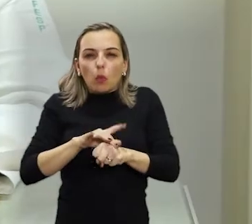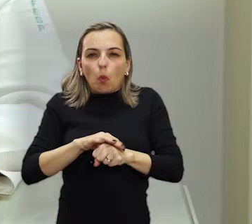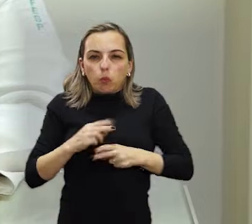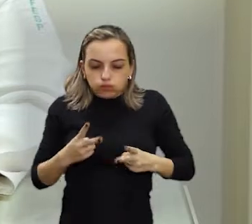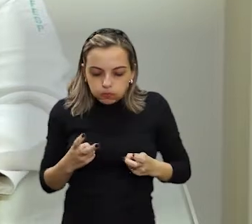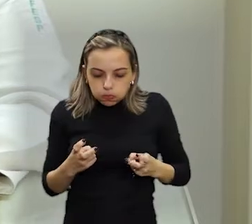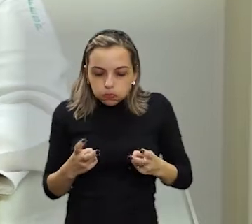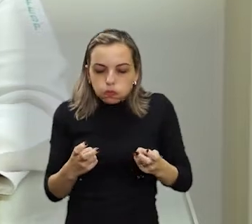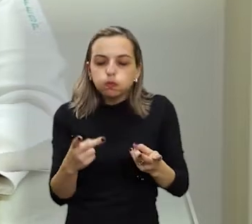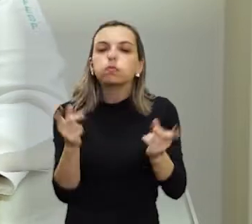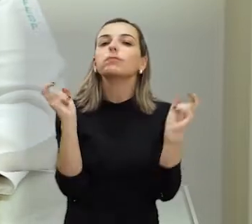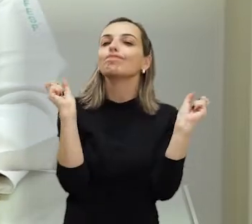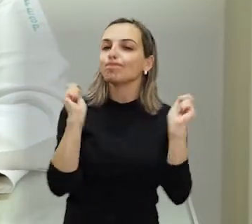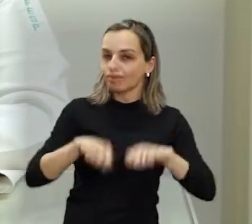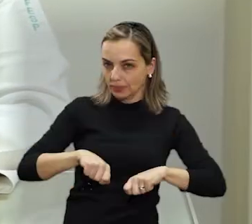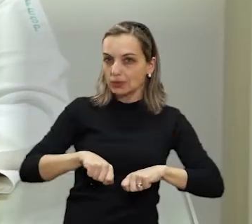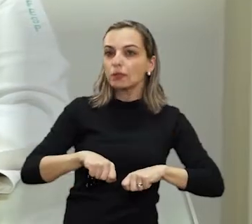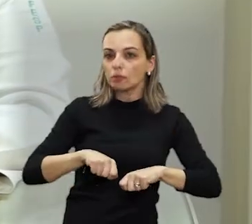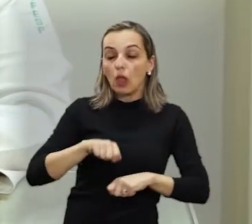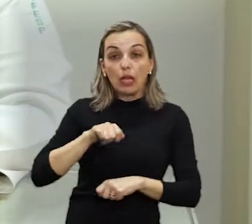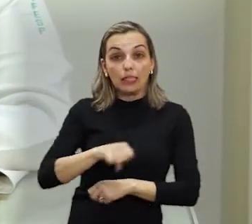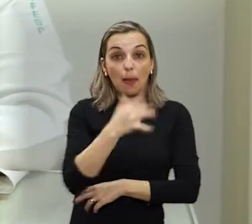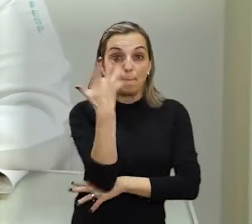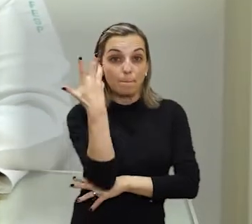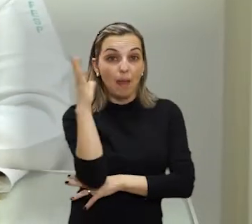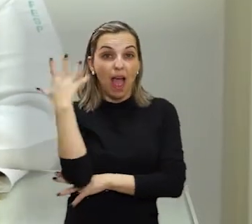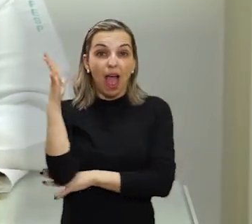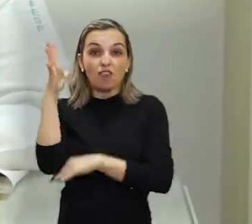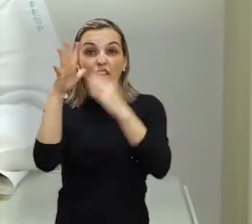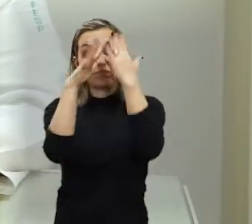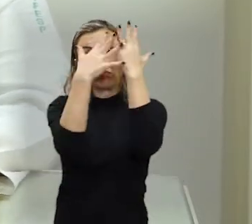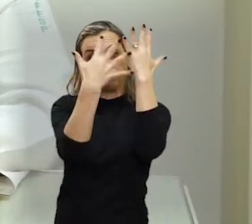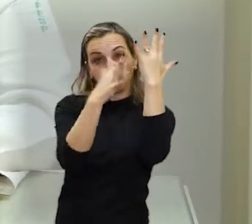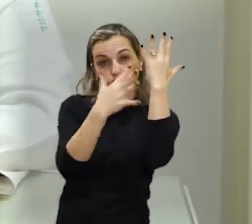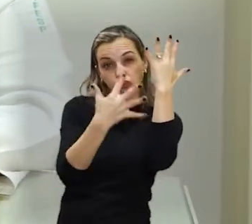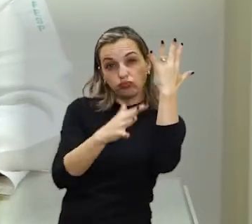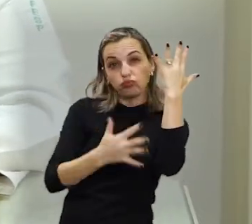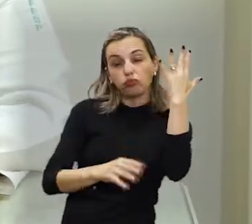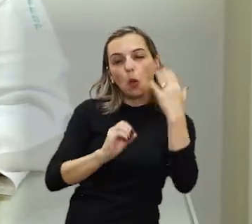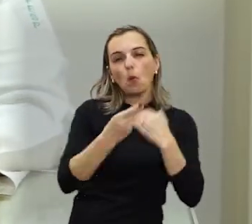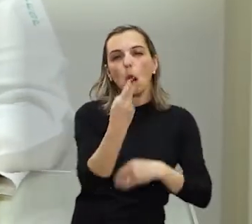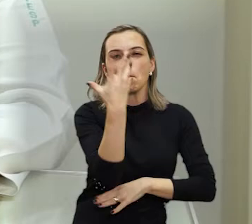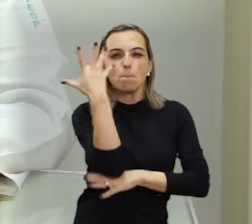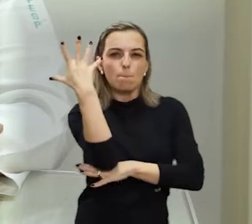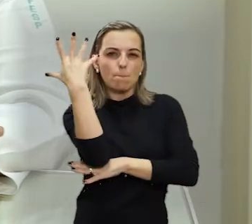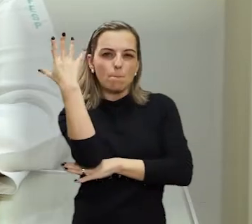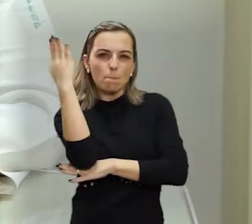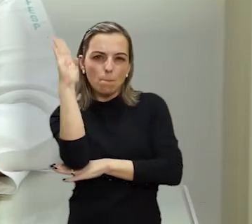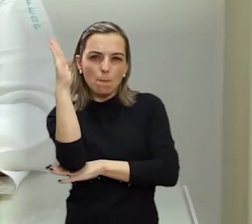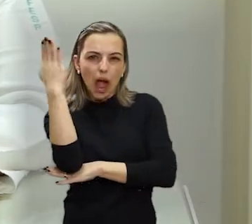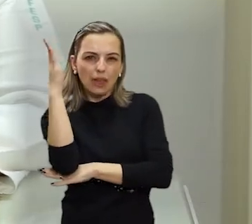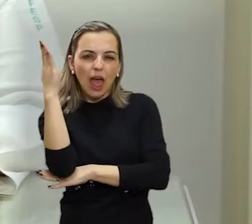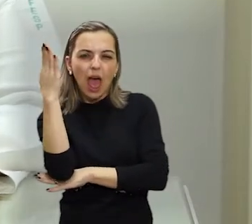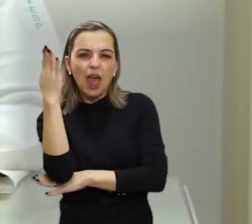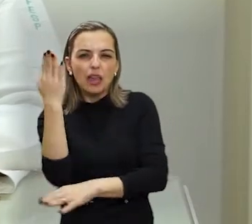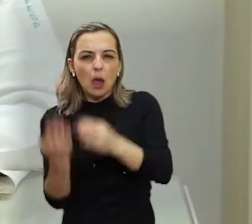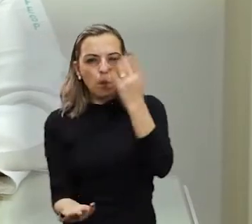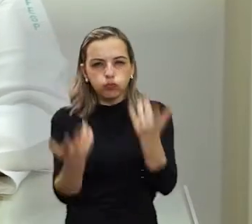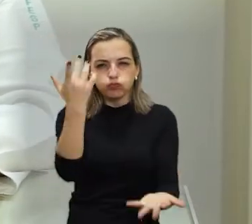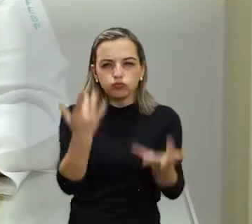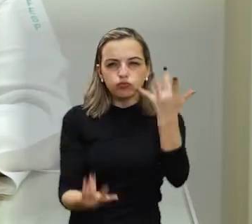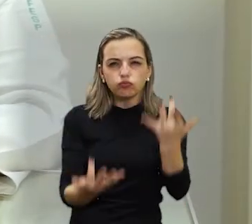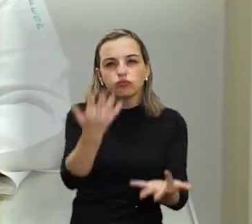saem, evaporam, que prejudicam, tem poluentes cancerígenos em várias coisas. A gente não sabe o que o povo botou fogo, pode ter